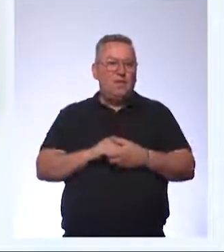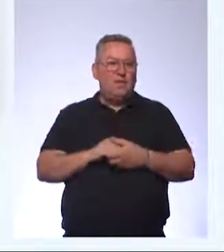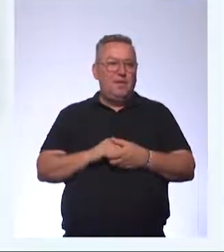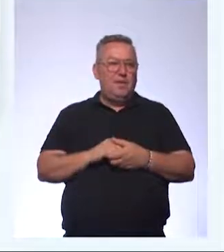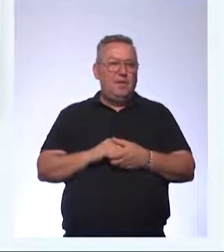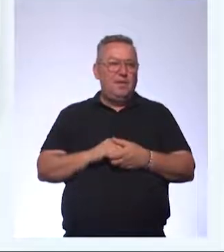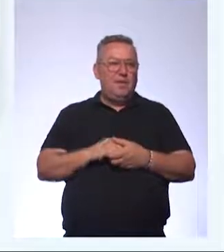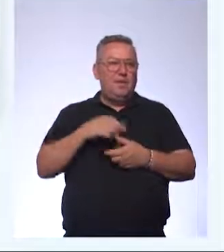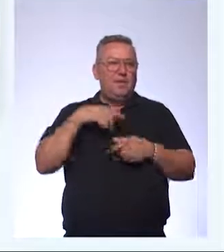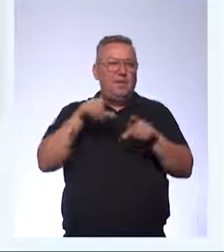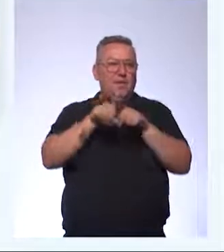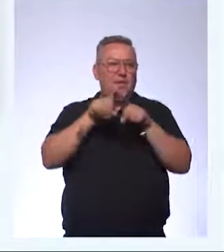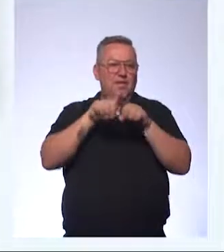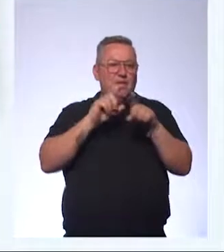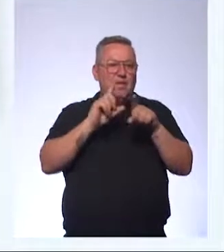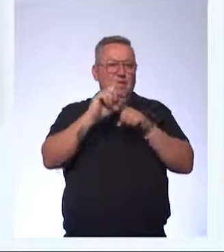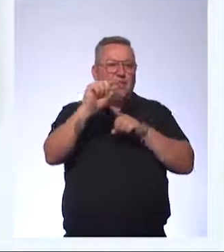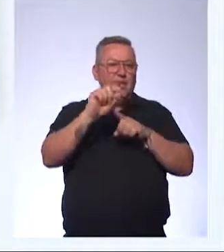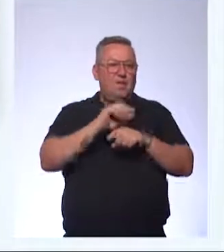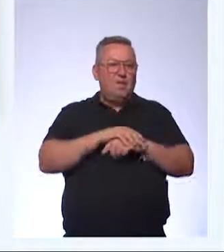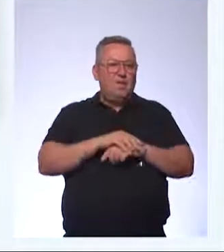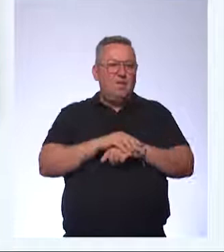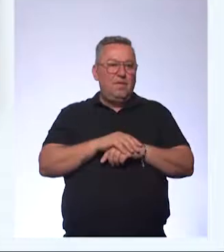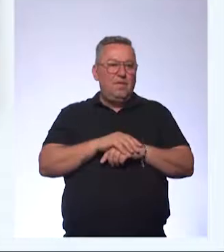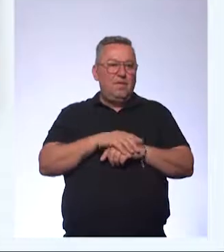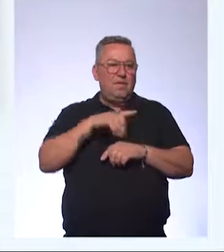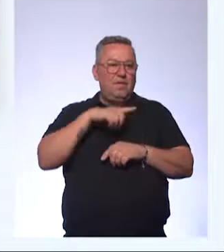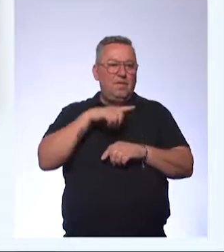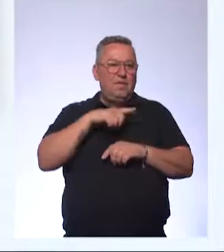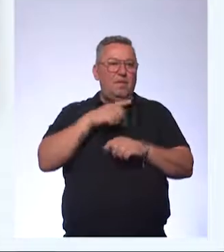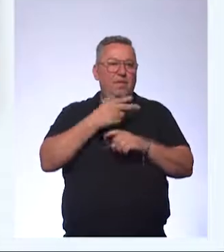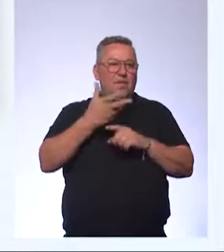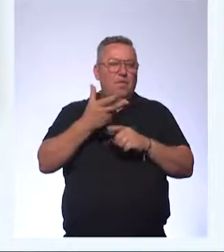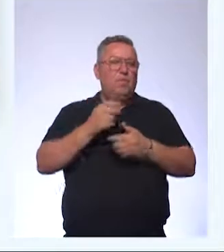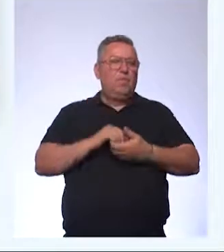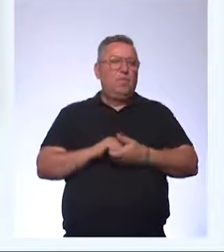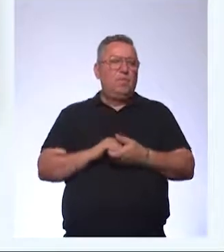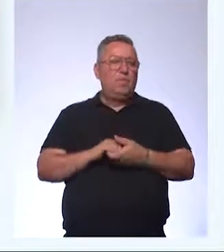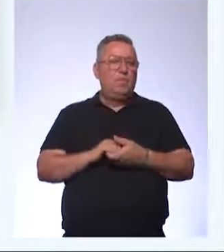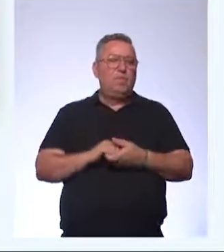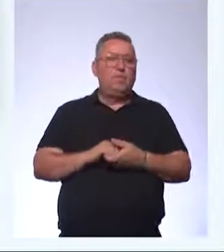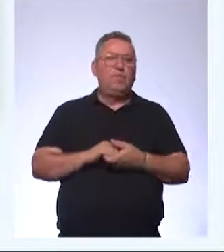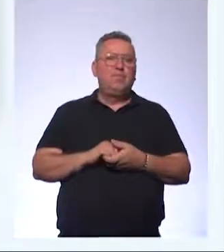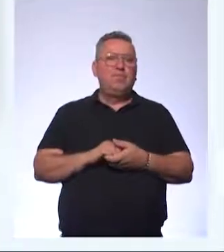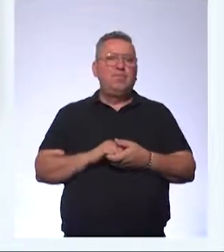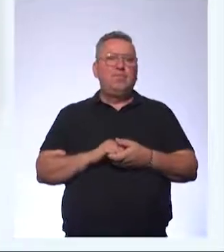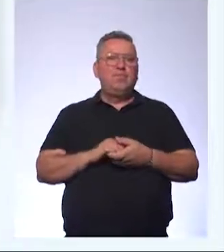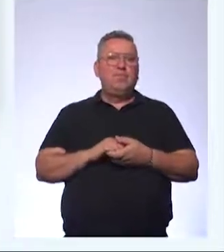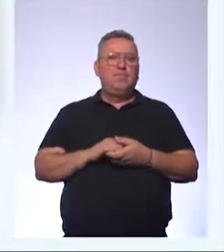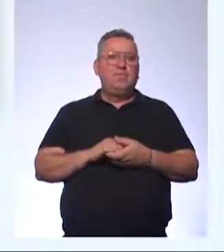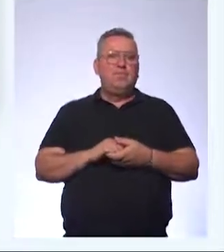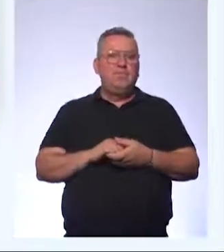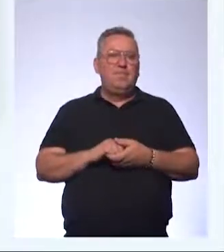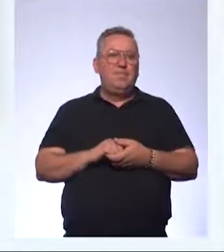E aqui também tem um fugindo. Ou ele tá caçando alguma coisa aqui no chão, né?